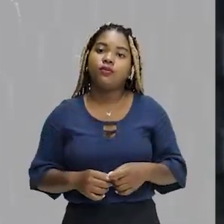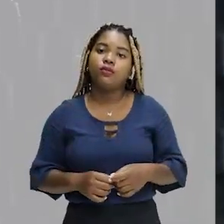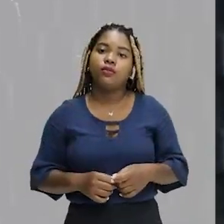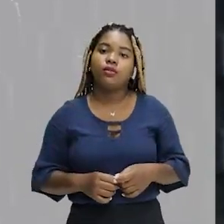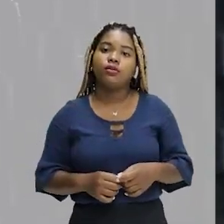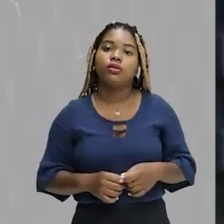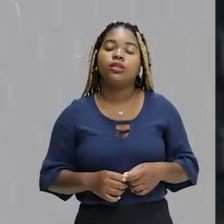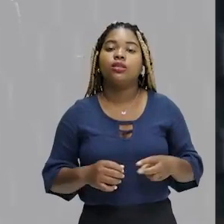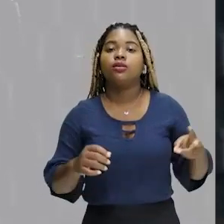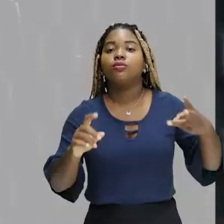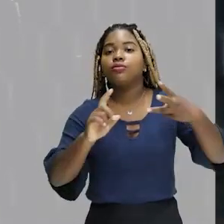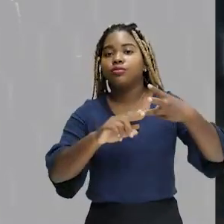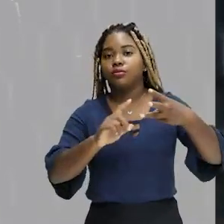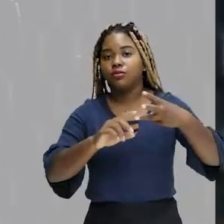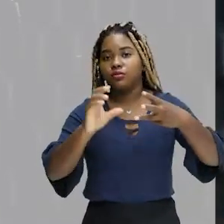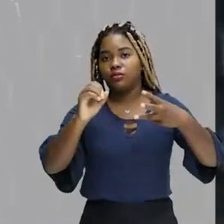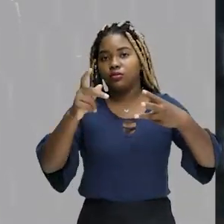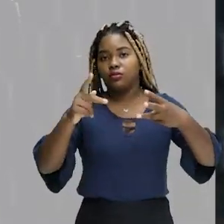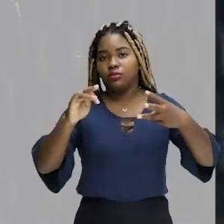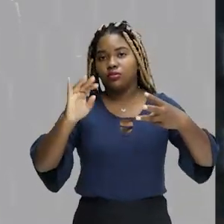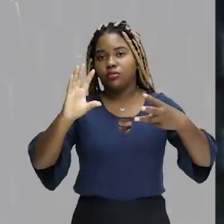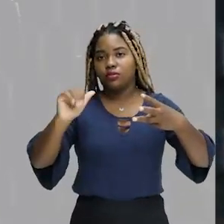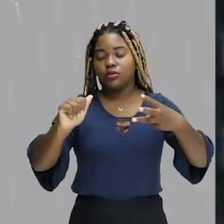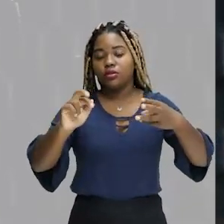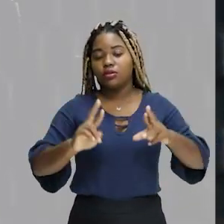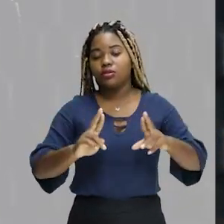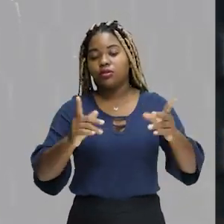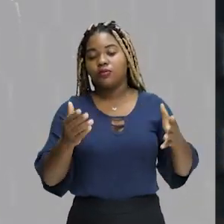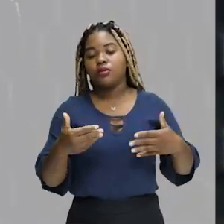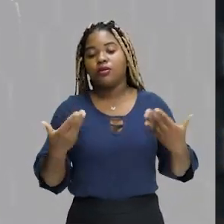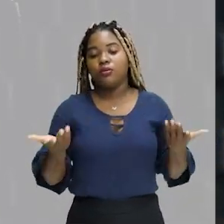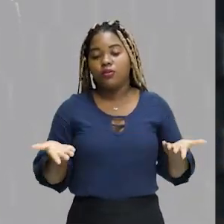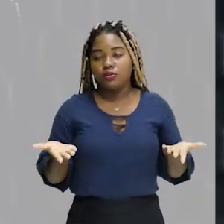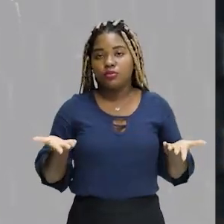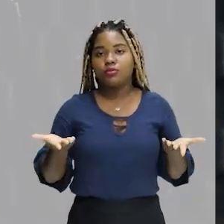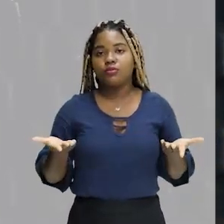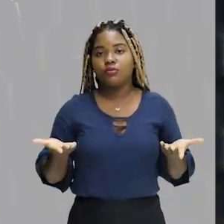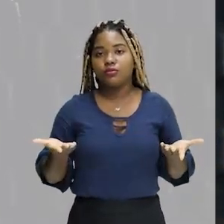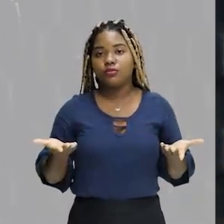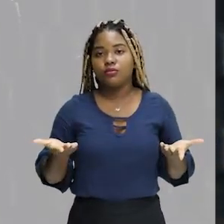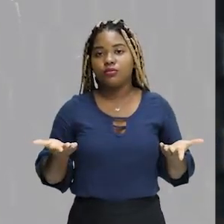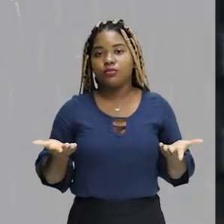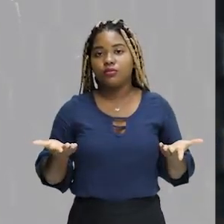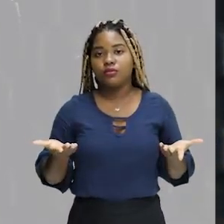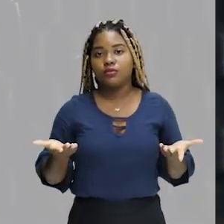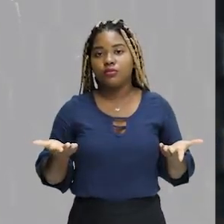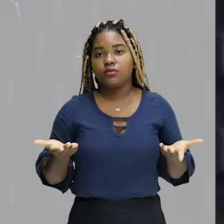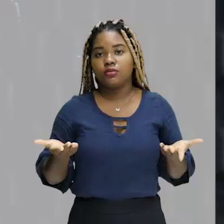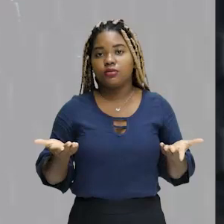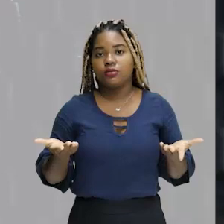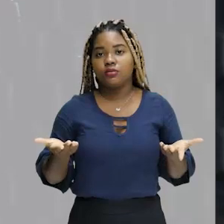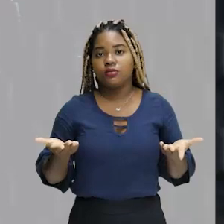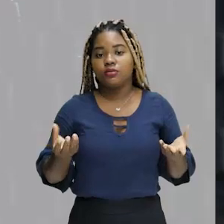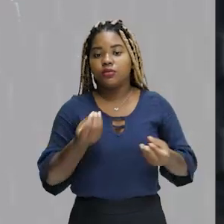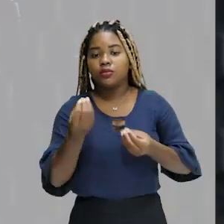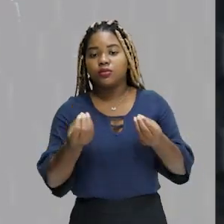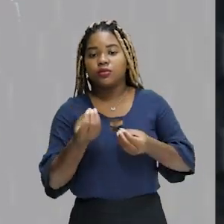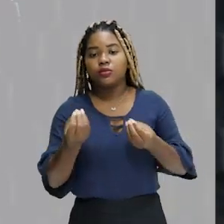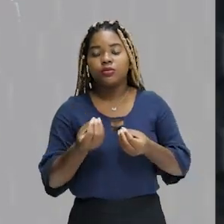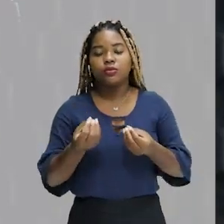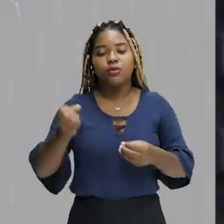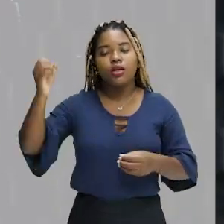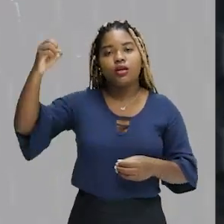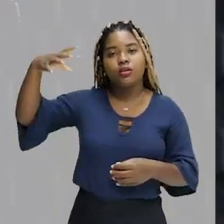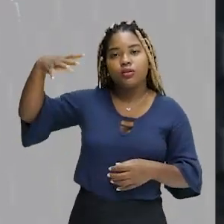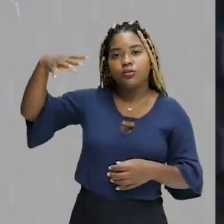isomeria óptica. E aí a diferença vai ser na capacidade de desviar a luz polarizada